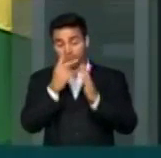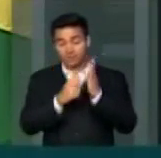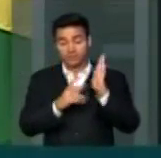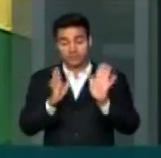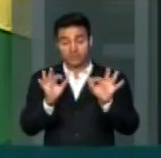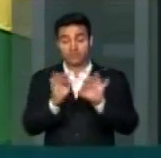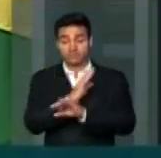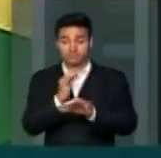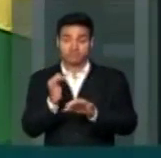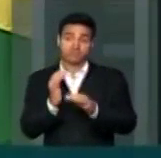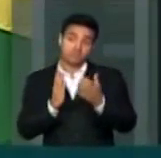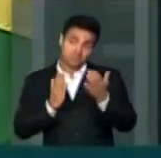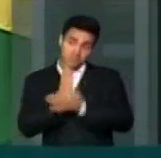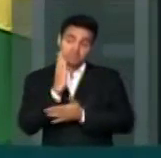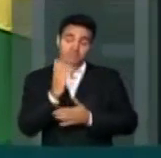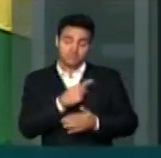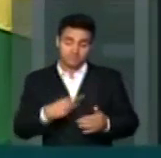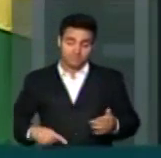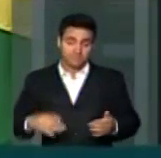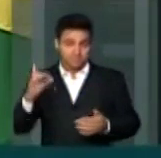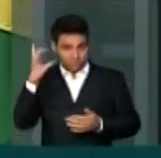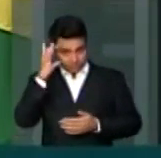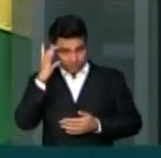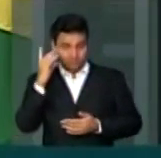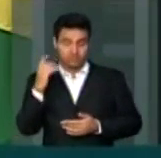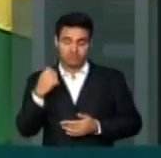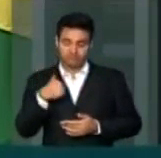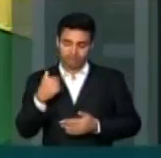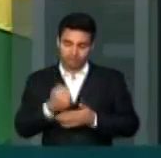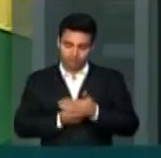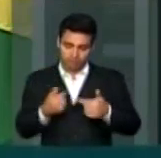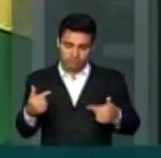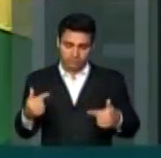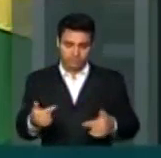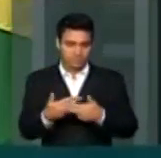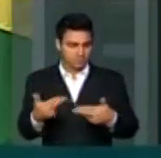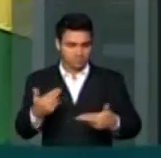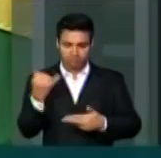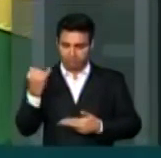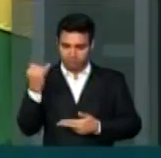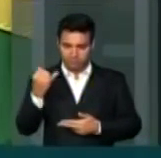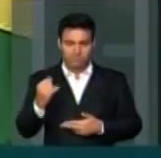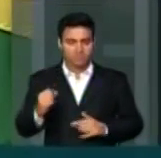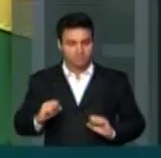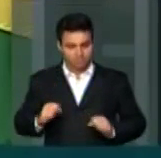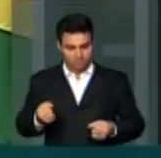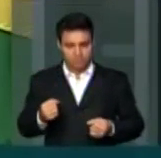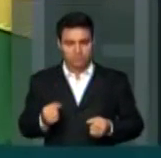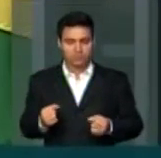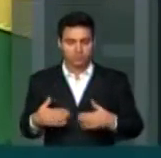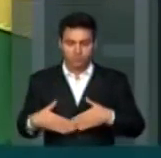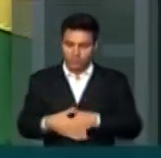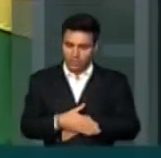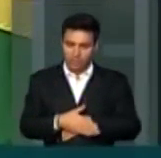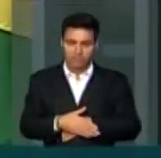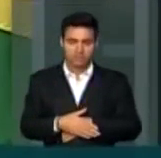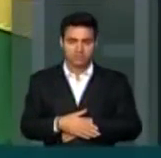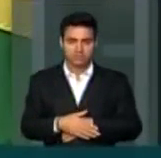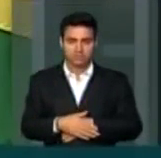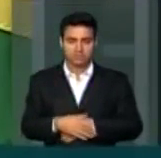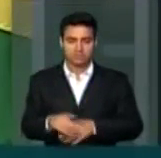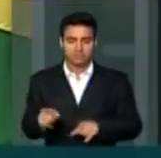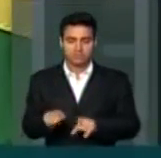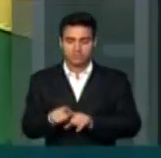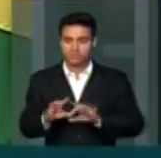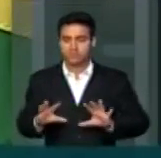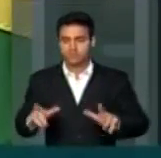pela presidenta Dilma, de maneira que desempenhei essas honrosas tarefas com dedicação, humildade e zelo, inspirados por todos